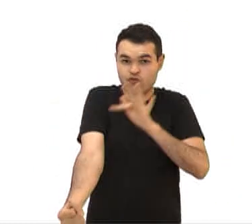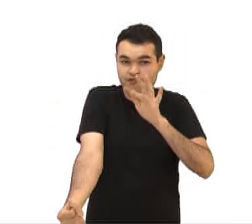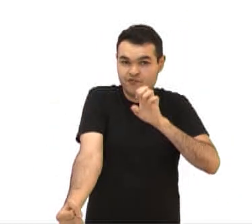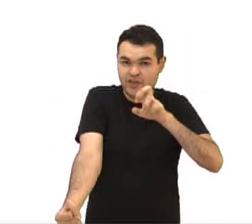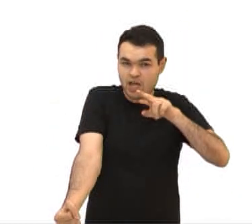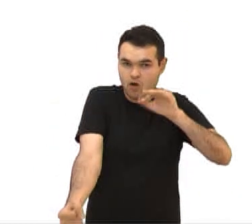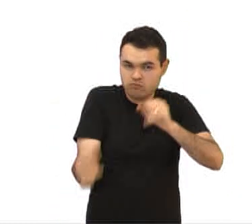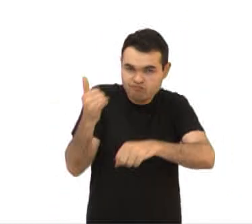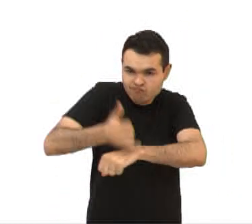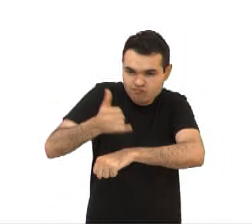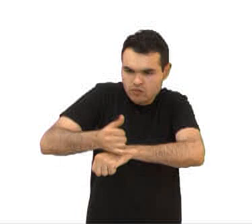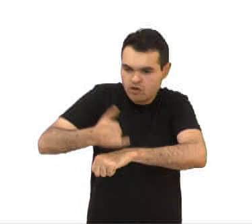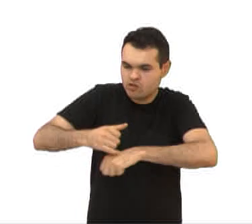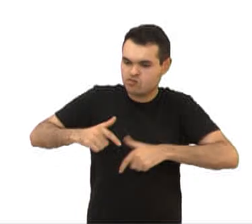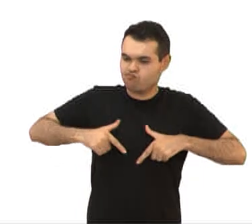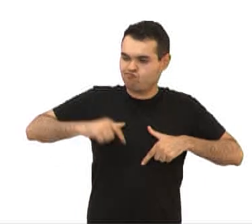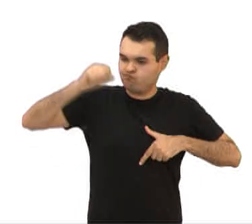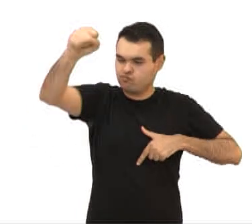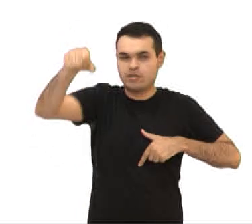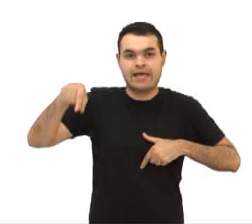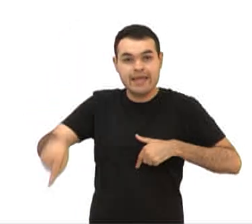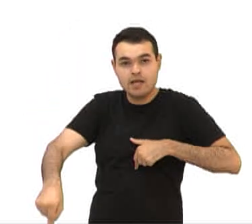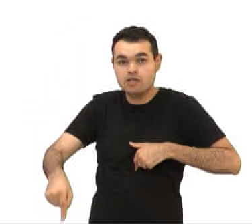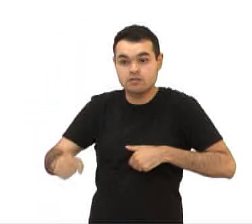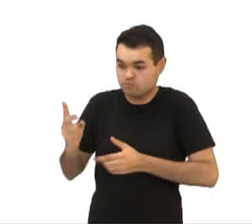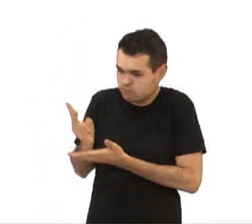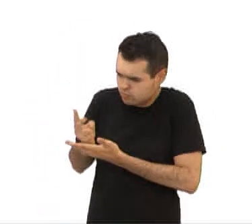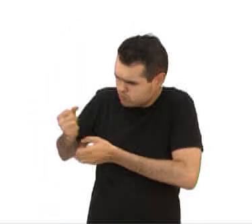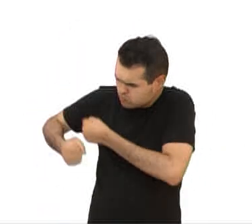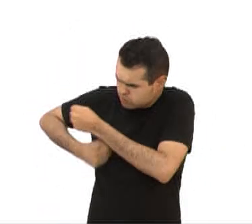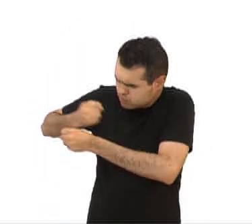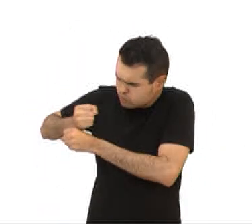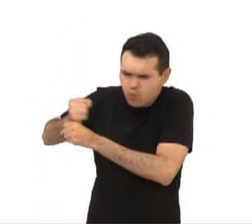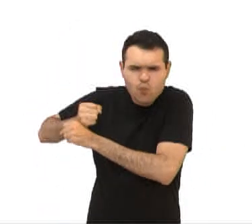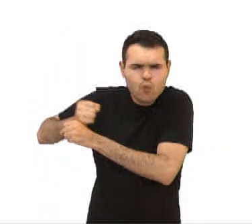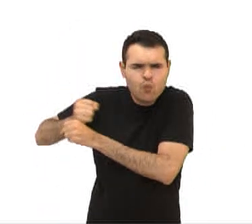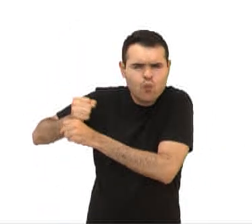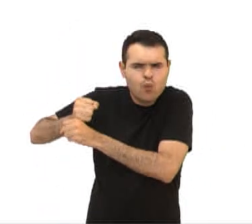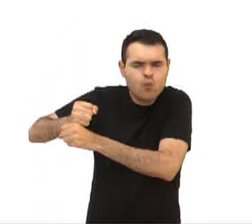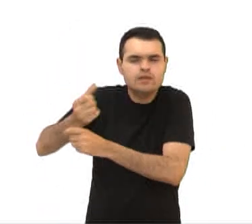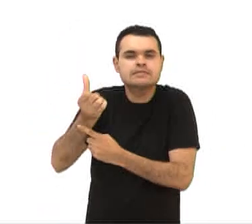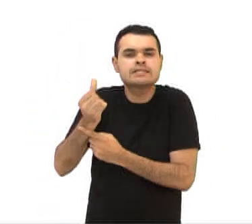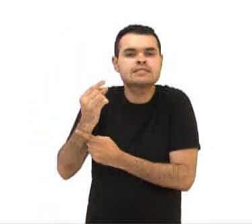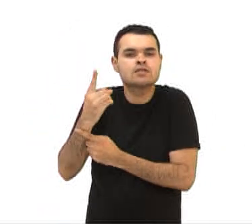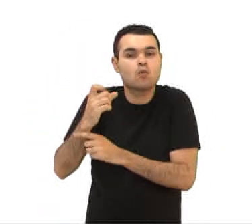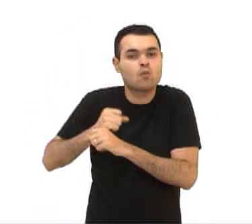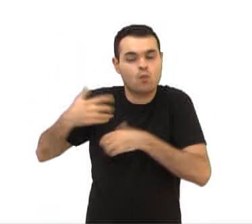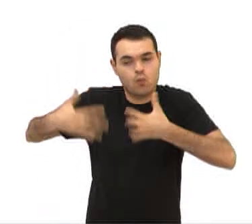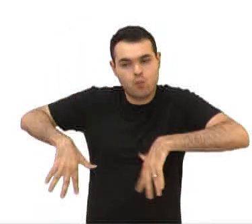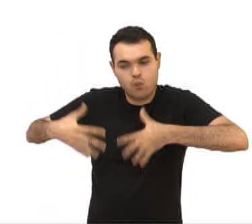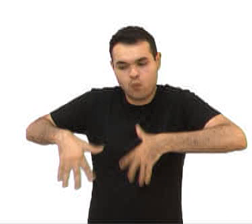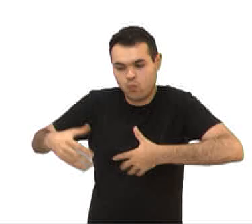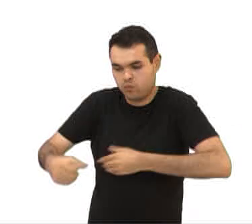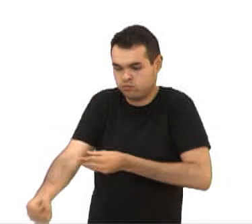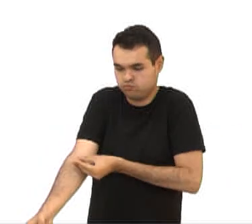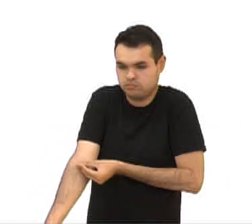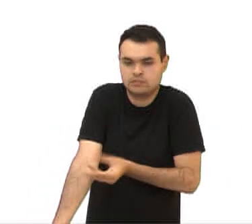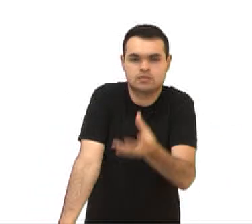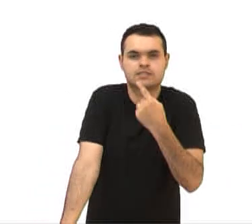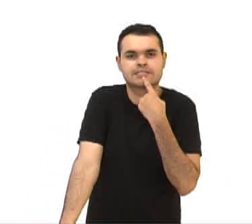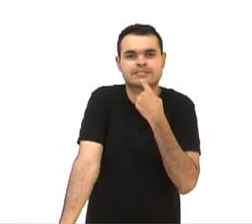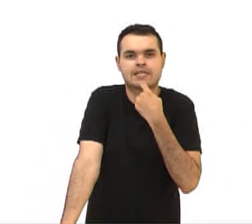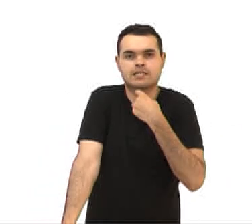de super-herói. Harrison doou sangue ininterruptamente por 61 anos e só parou contra sua própria vontade por conta da